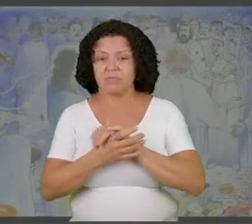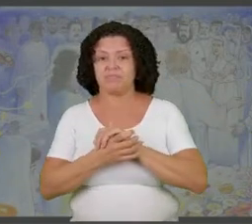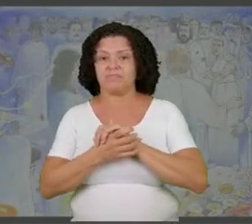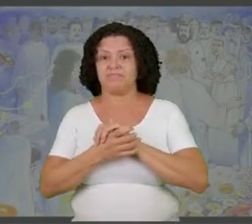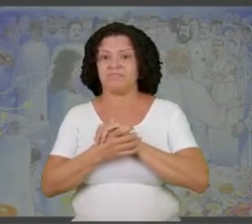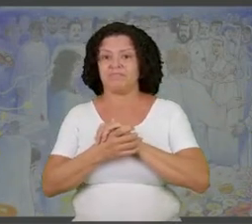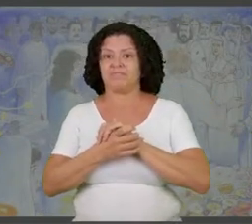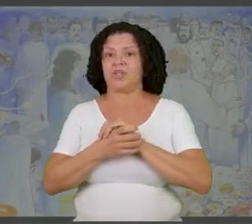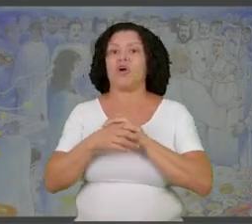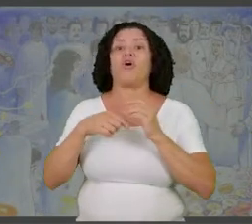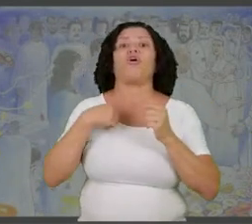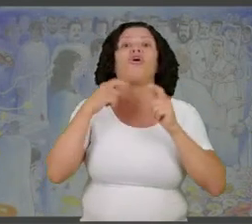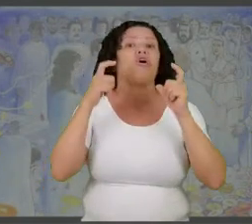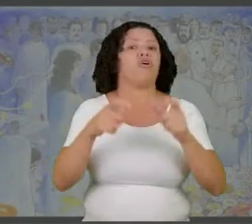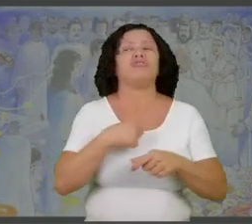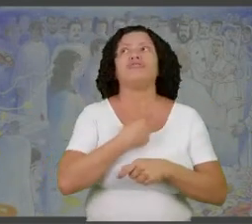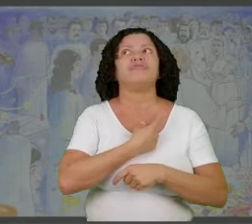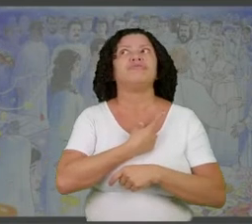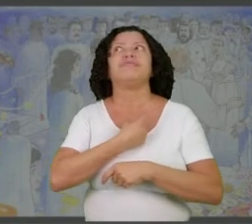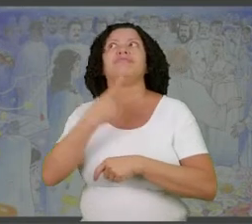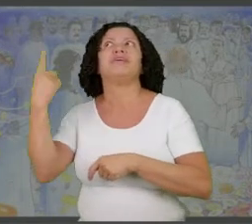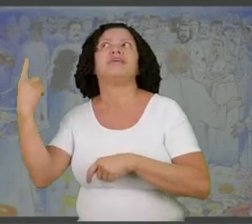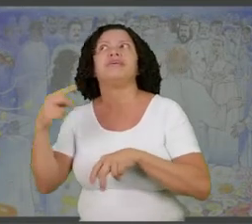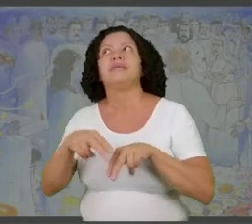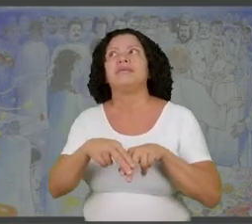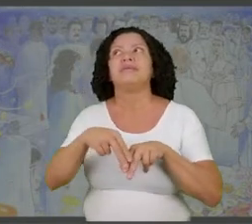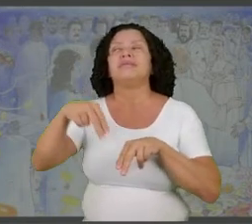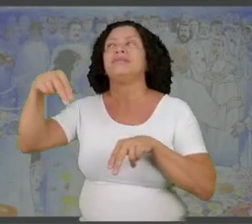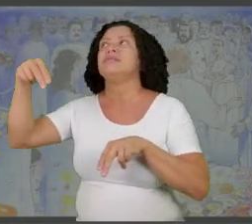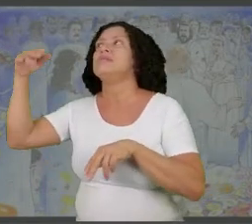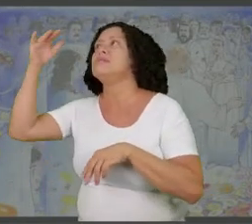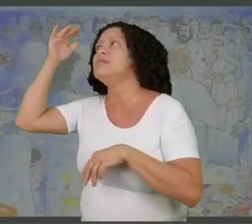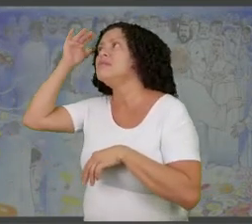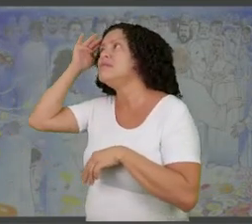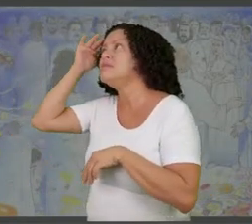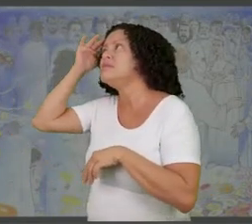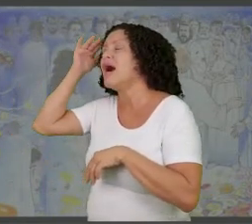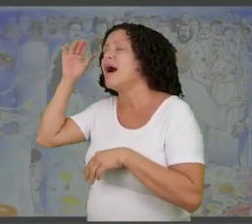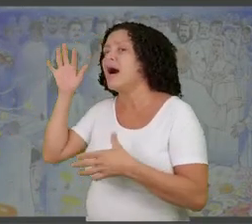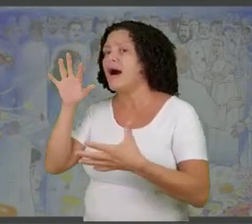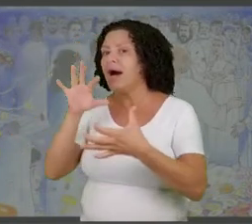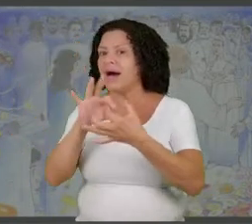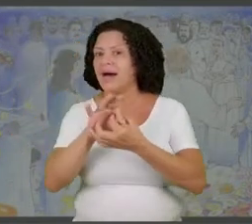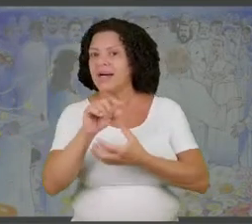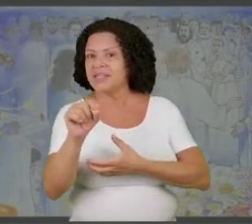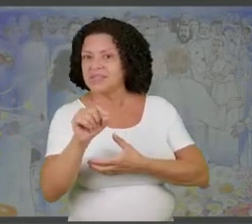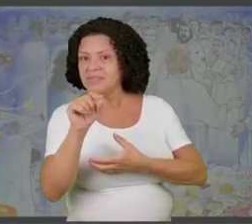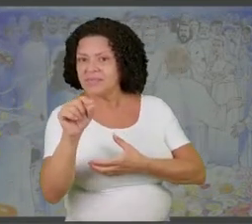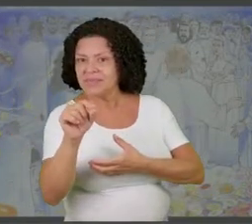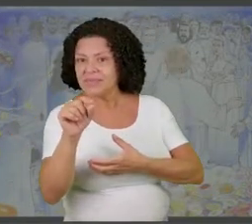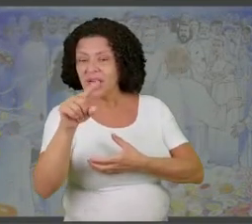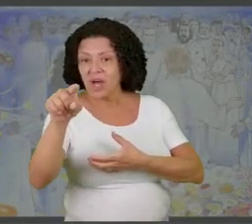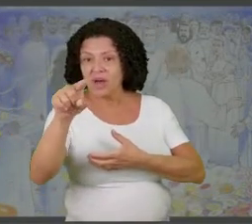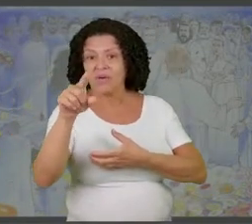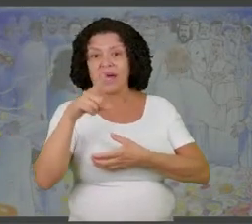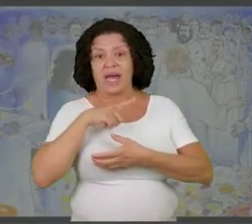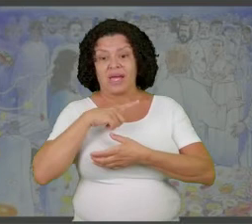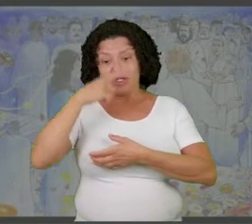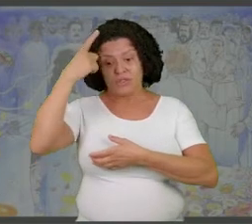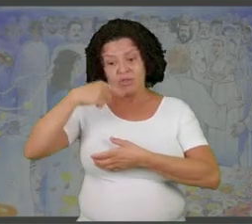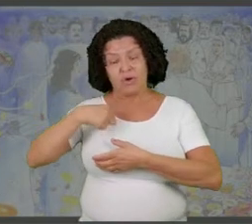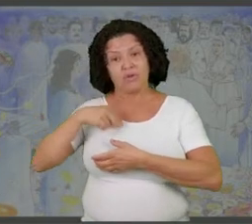o tal do para onde vamos desencarnar está muito relacionado àquilo